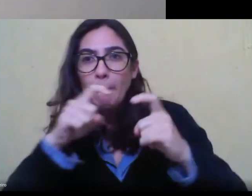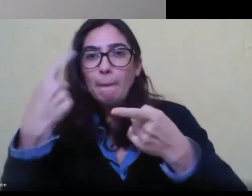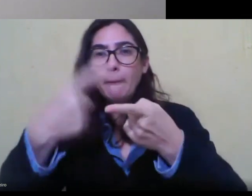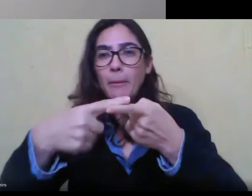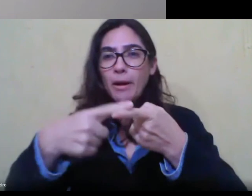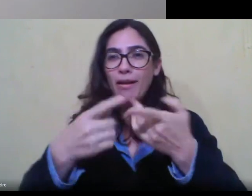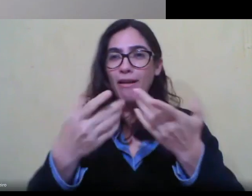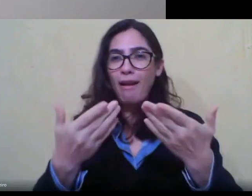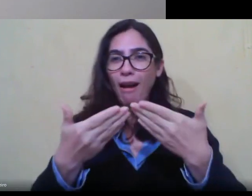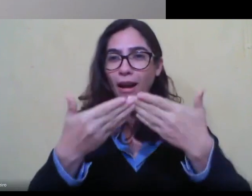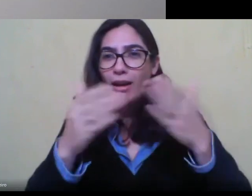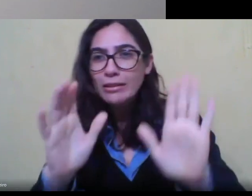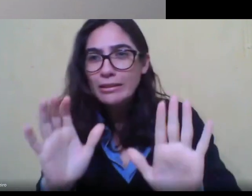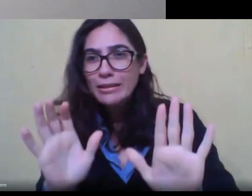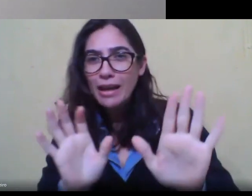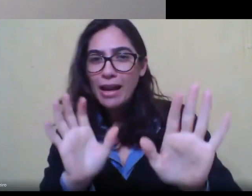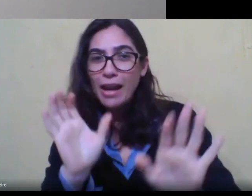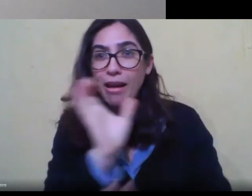Aline?